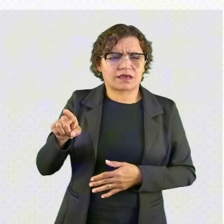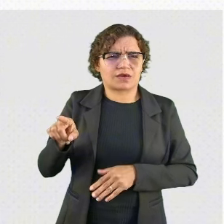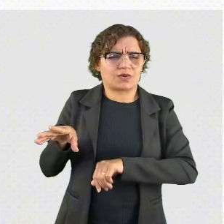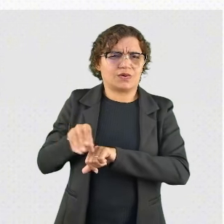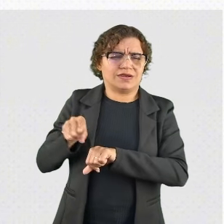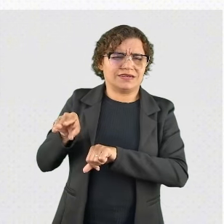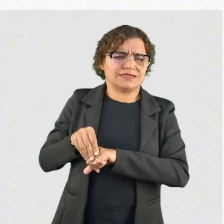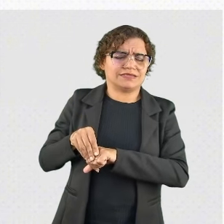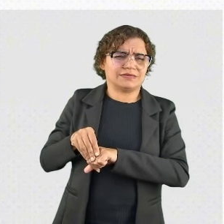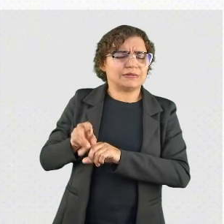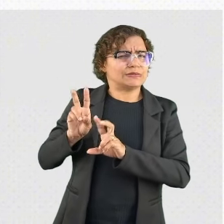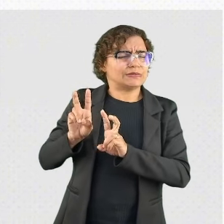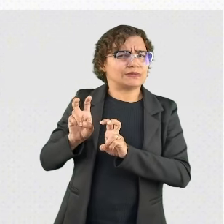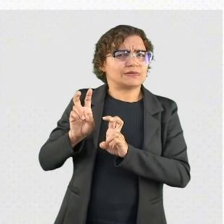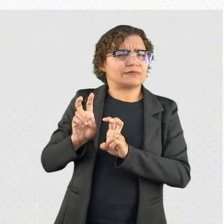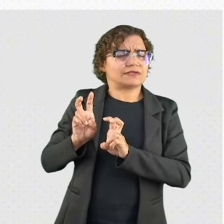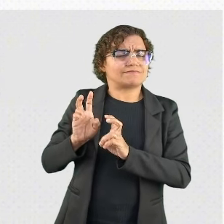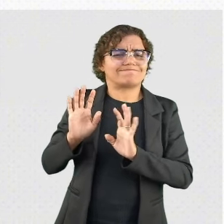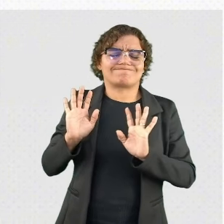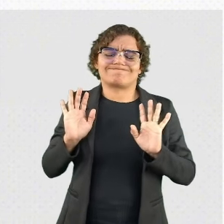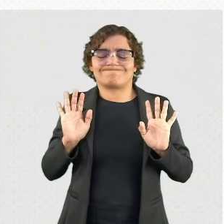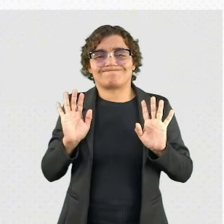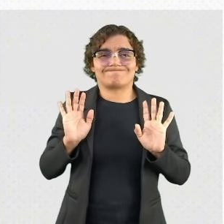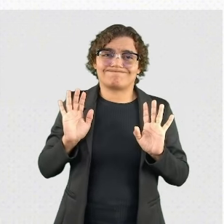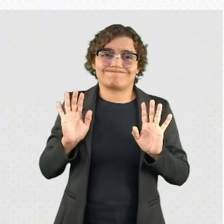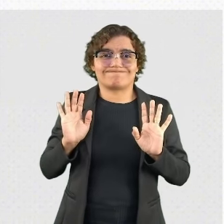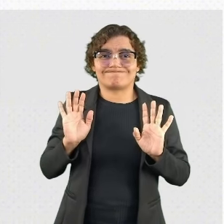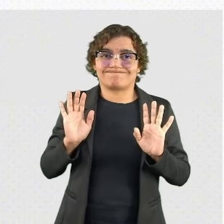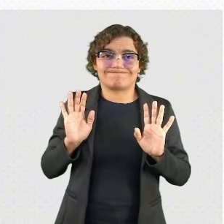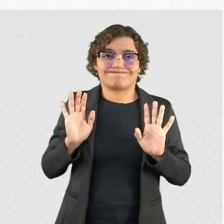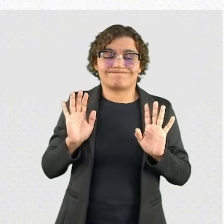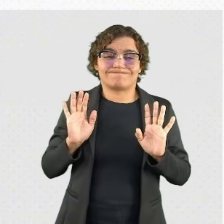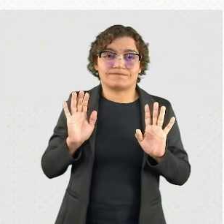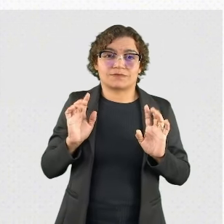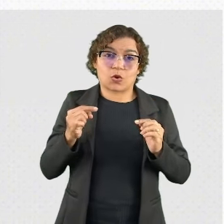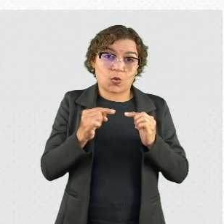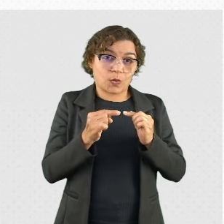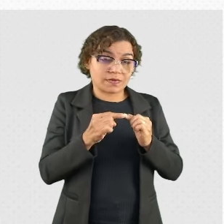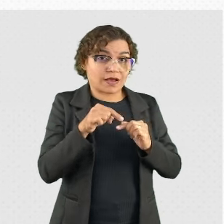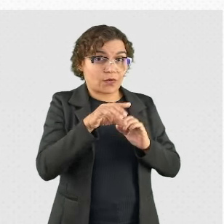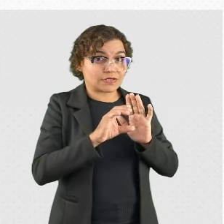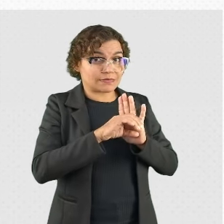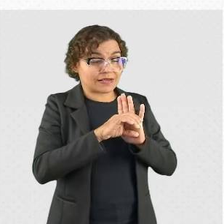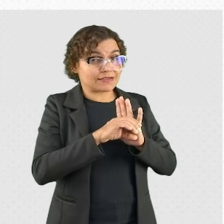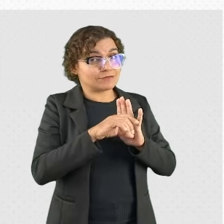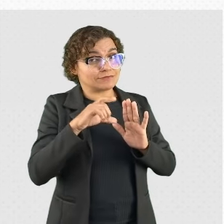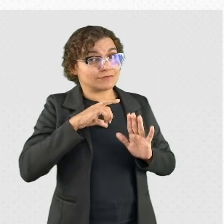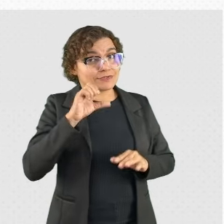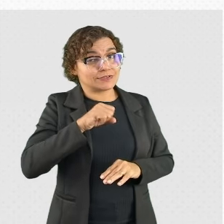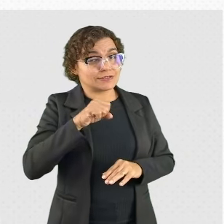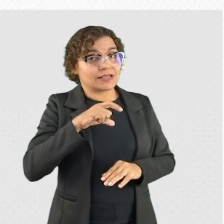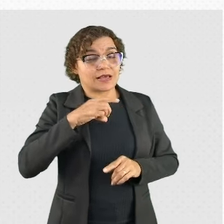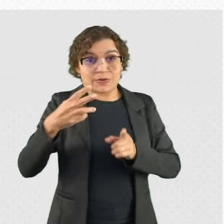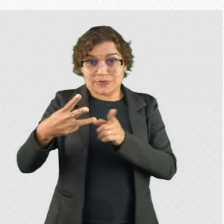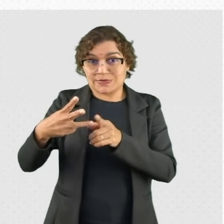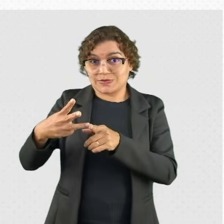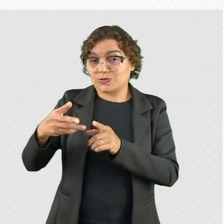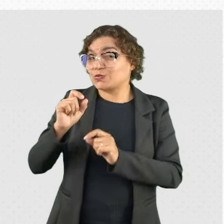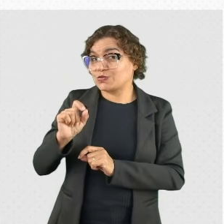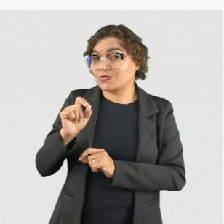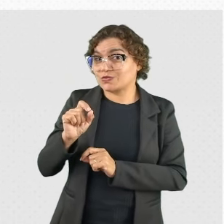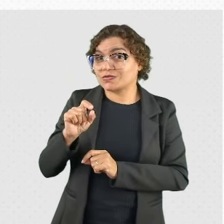conhecimento a respeito disso? Segundo aquela definição, sim, né? Aí aqui nós temos um terceiro requisito, que